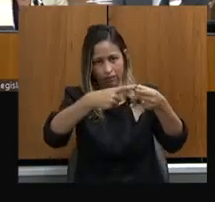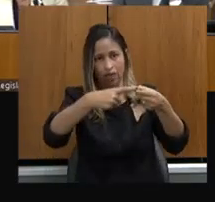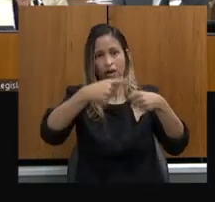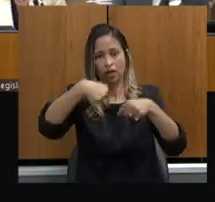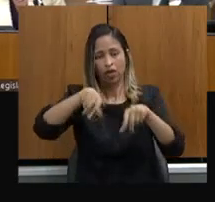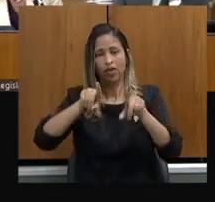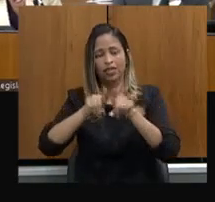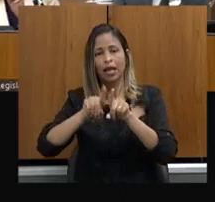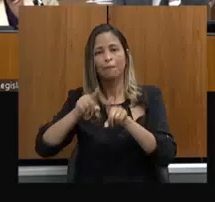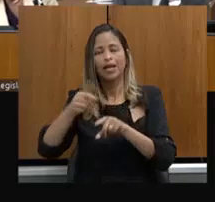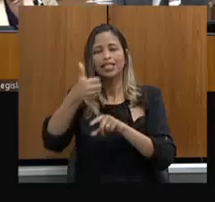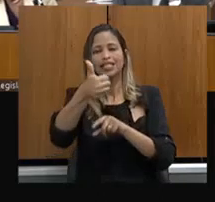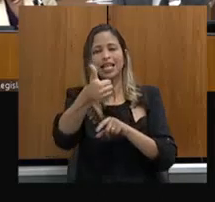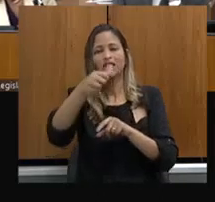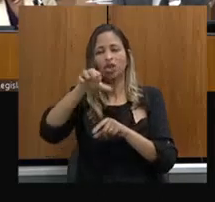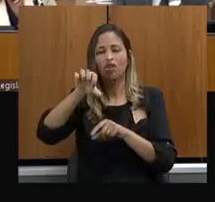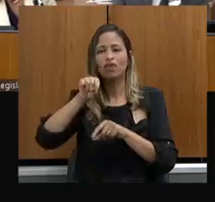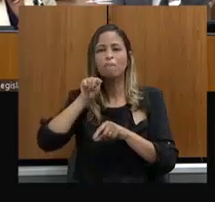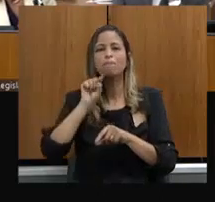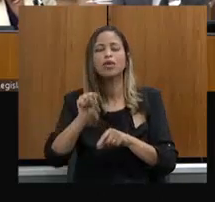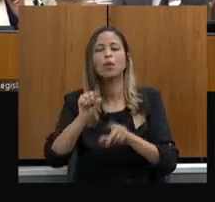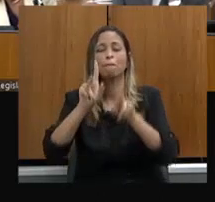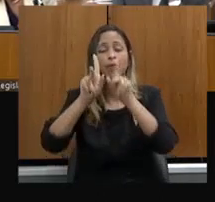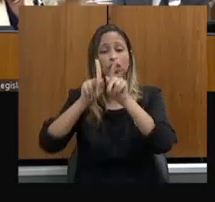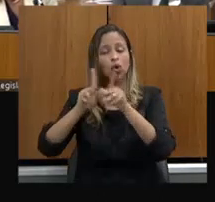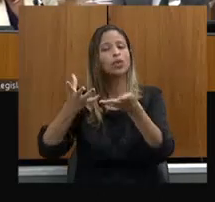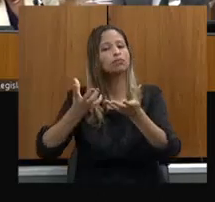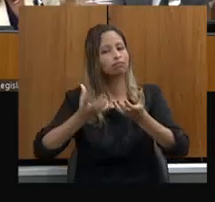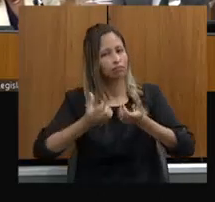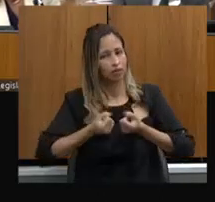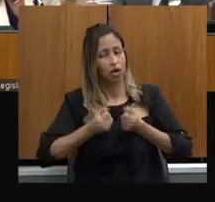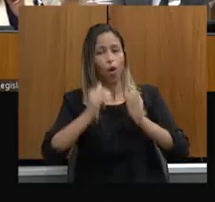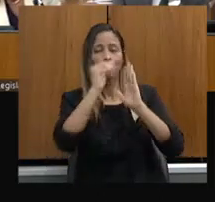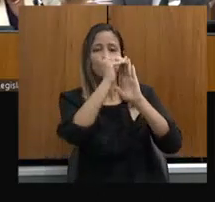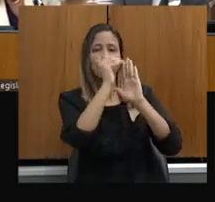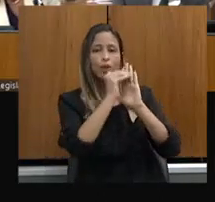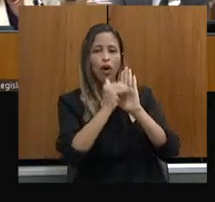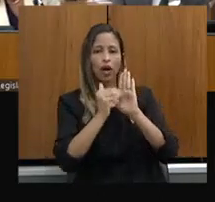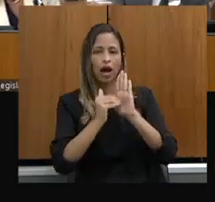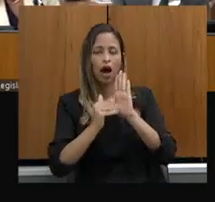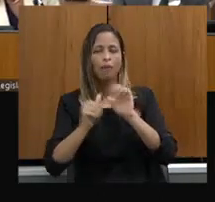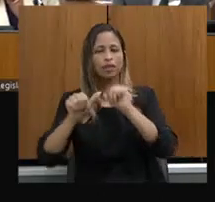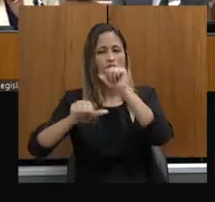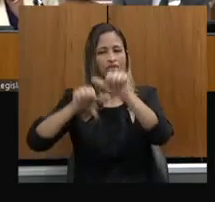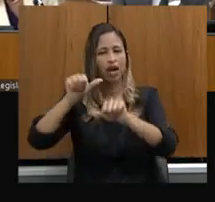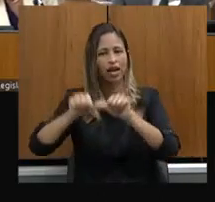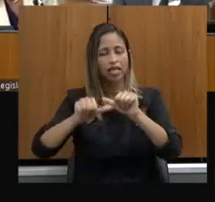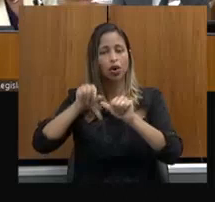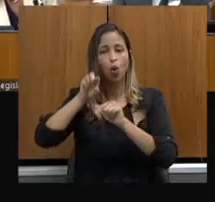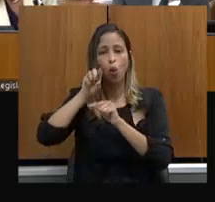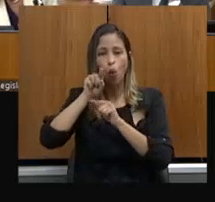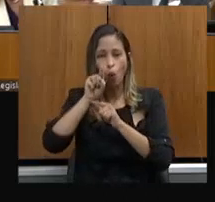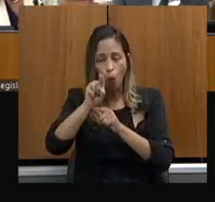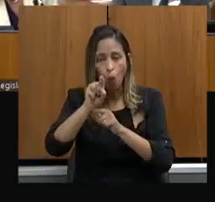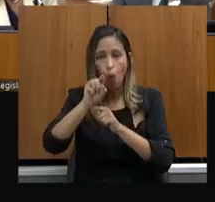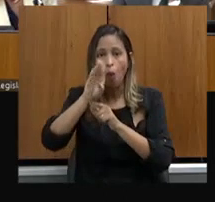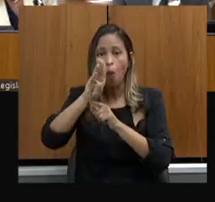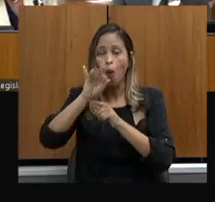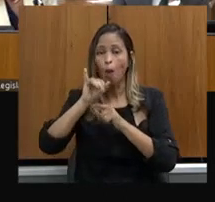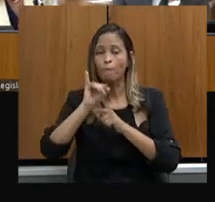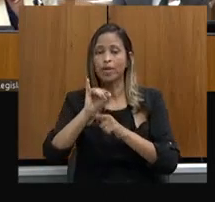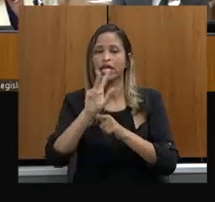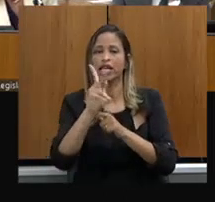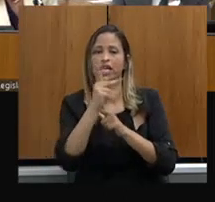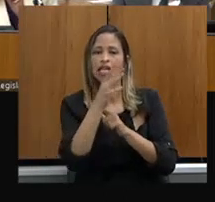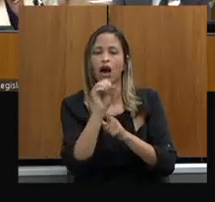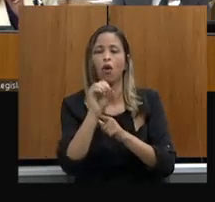tem ainda mais de 109 mil beneficiários atendidos pelo programa de transferência de renda com cerca de 1 bilhão de Repasses entre